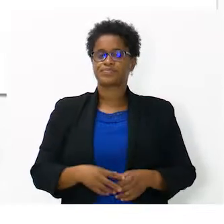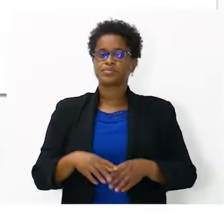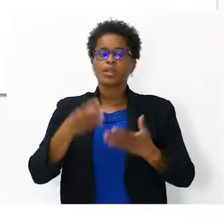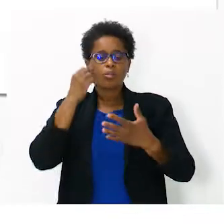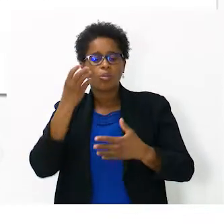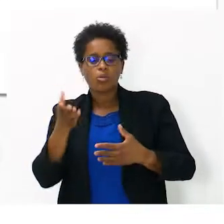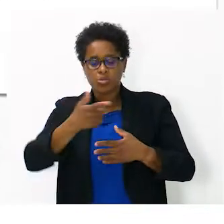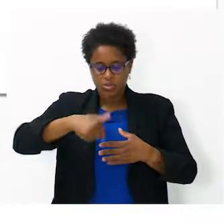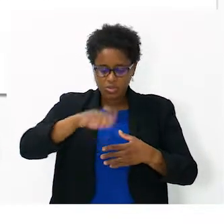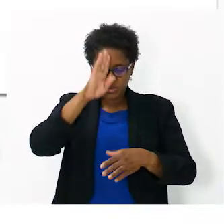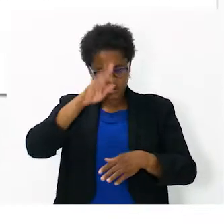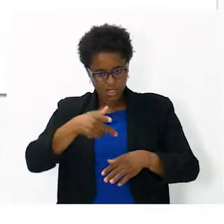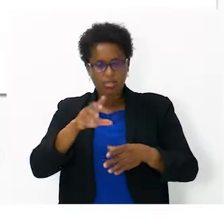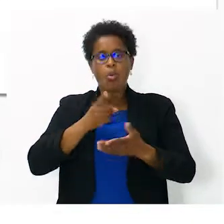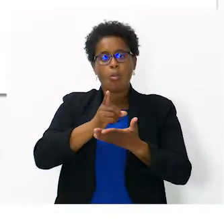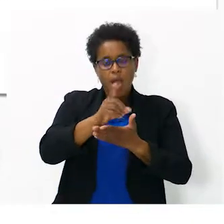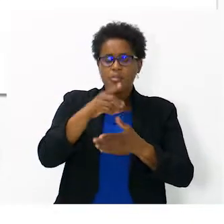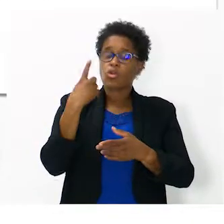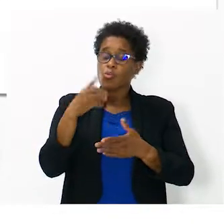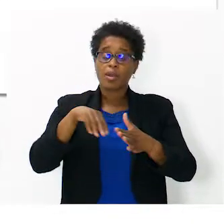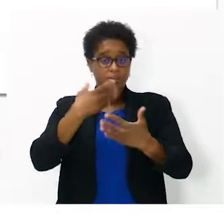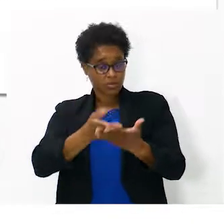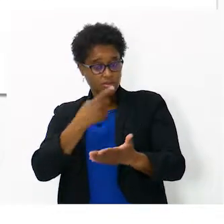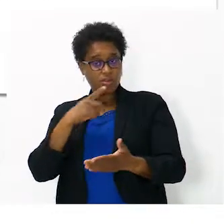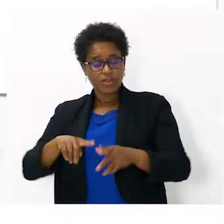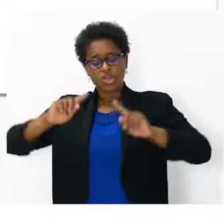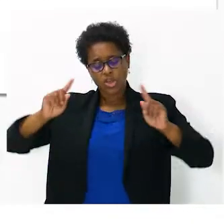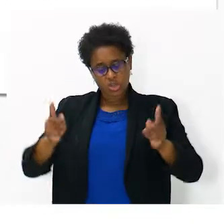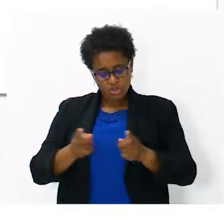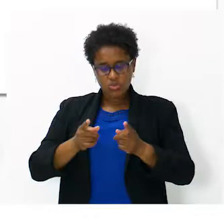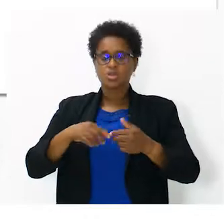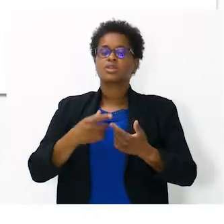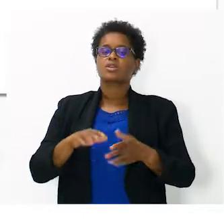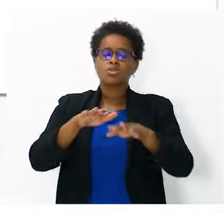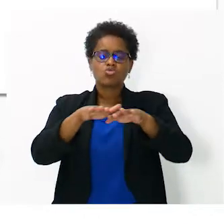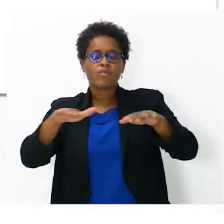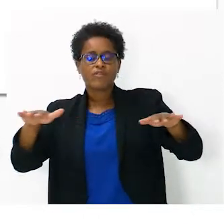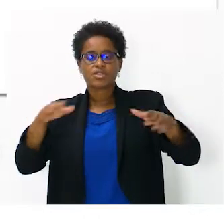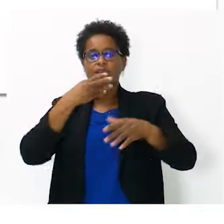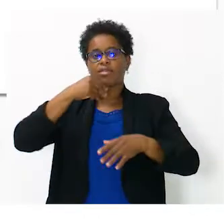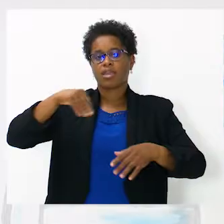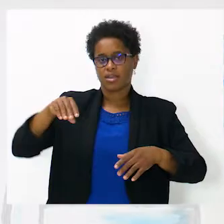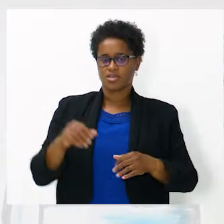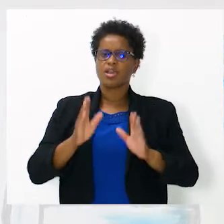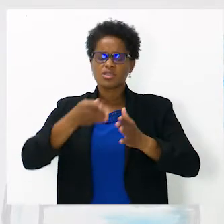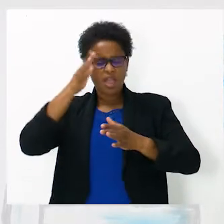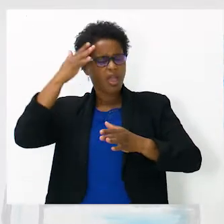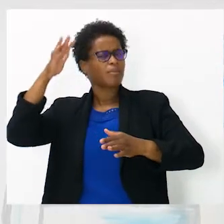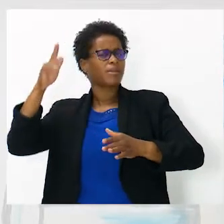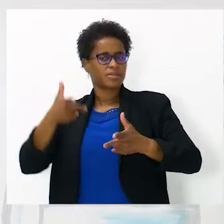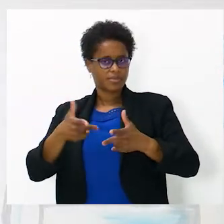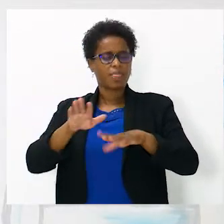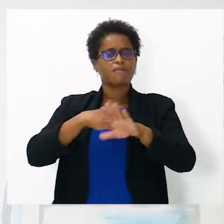Como sabemos, o mapa é uma representação reduzida da superfície terrestre. Já